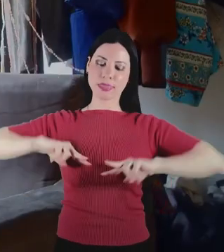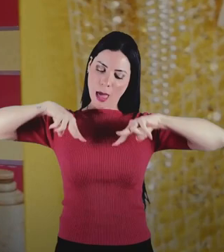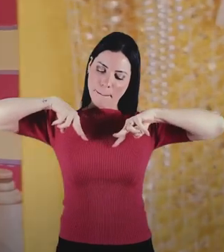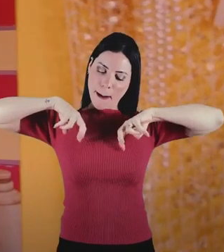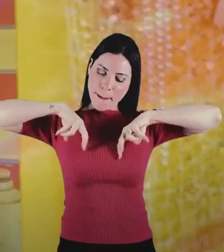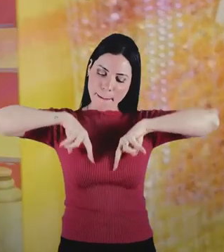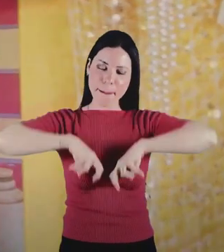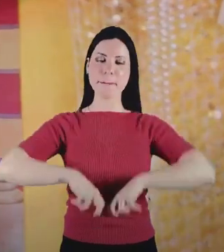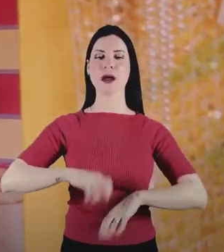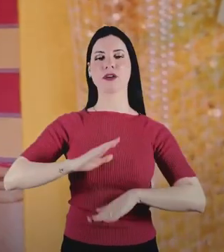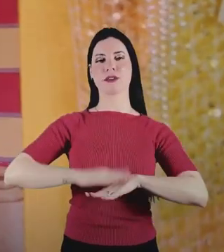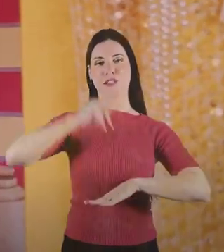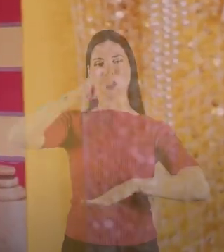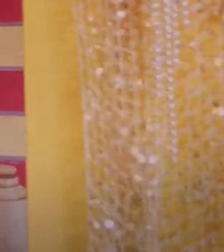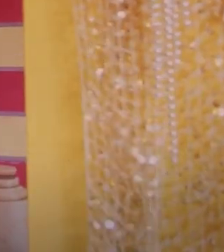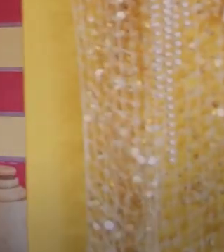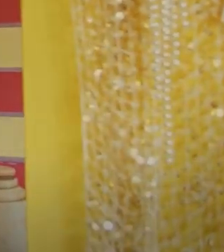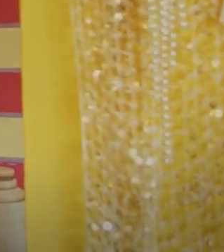si.